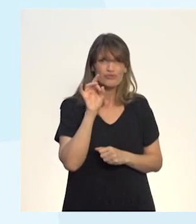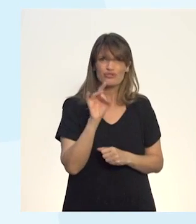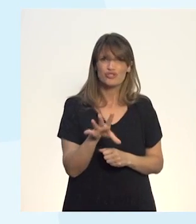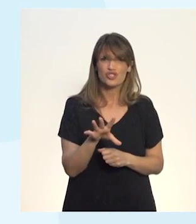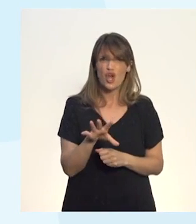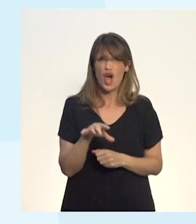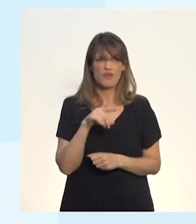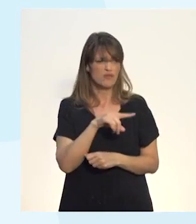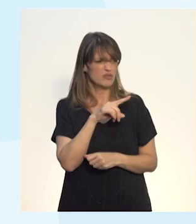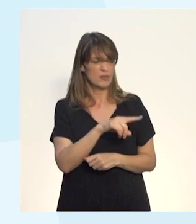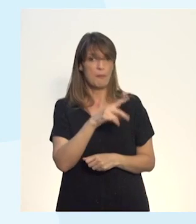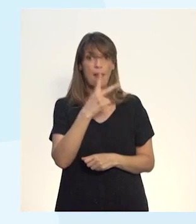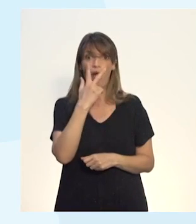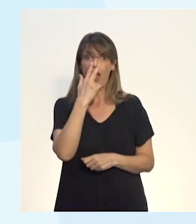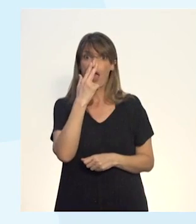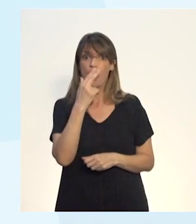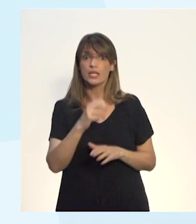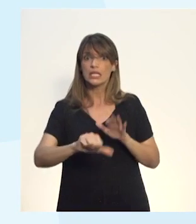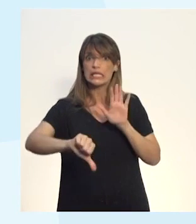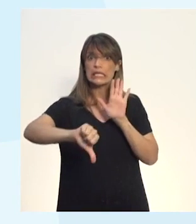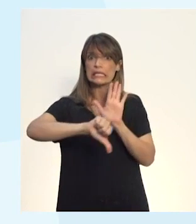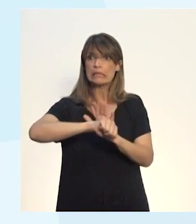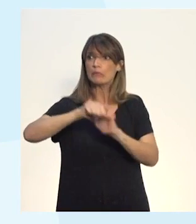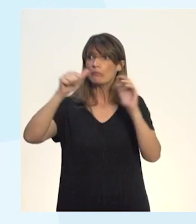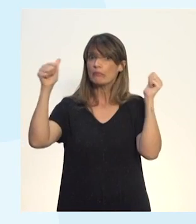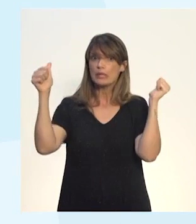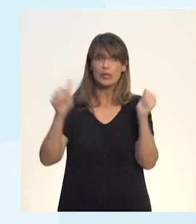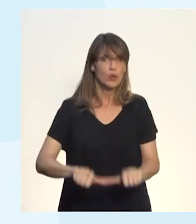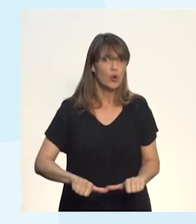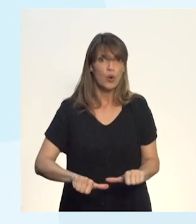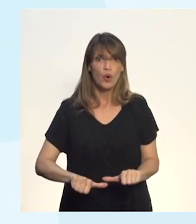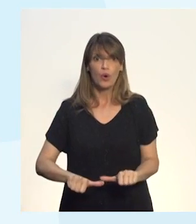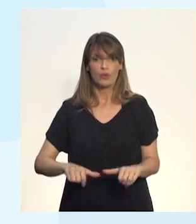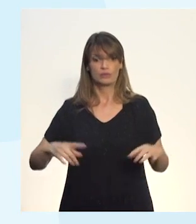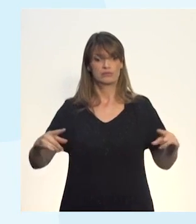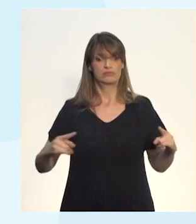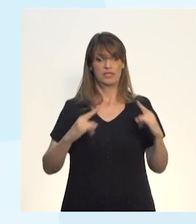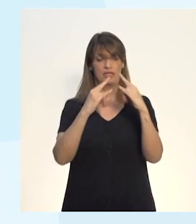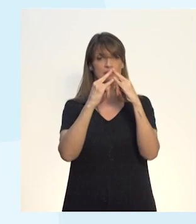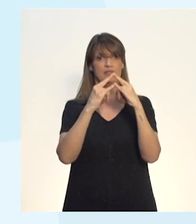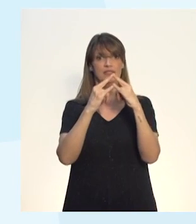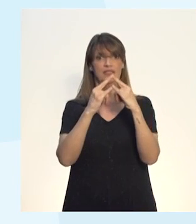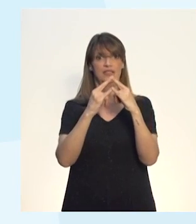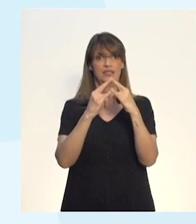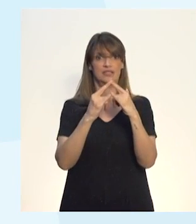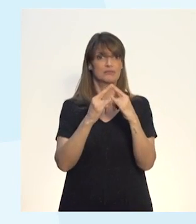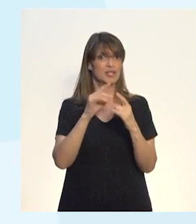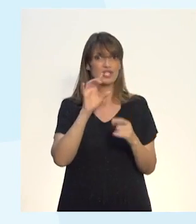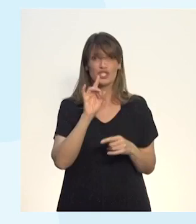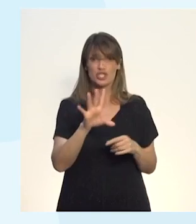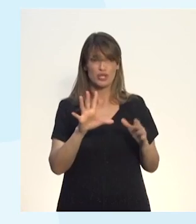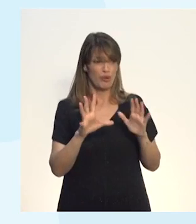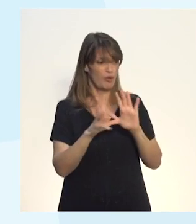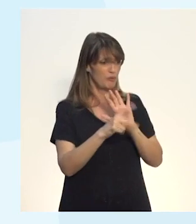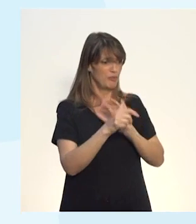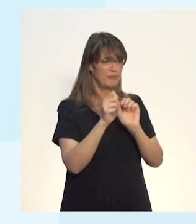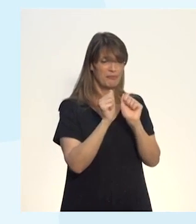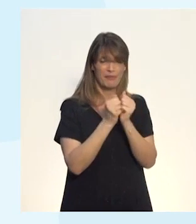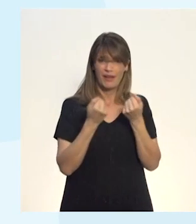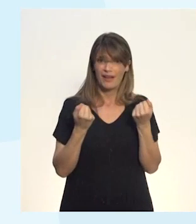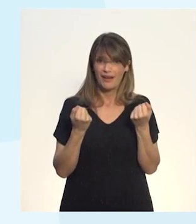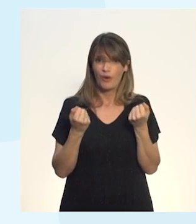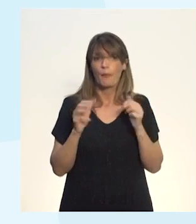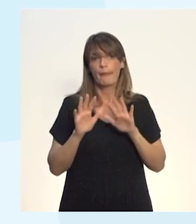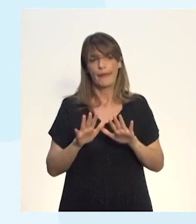maior criminoso da história de Paris. E bom, estando lá, trancafiado dentro daquela